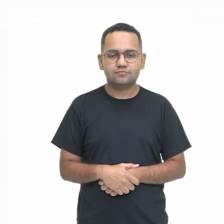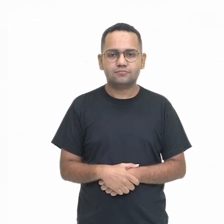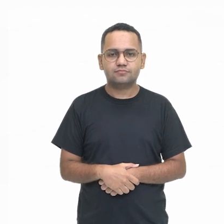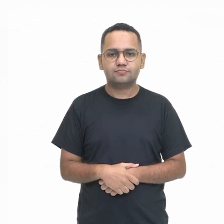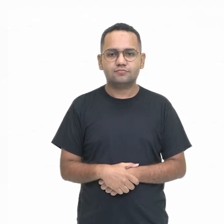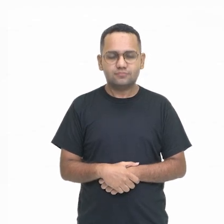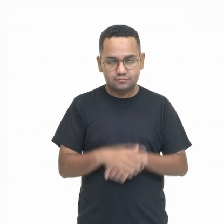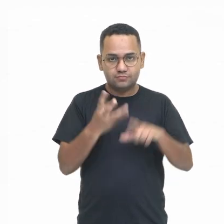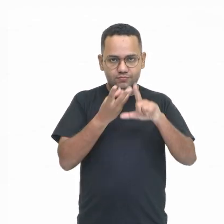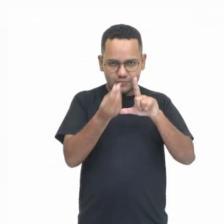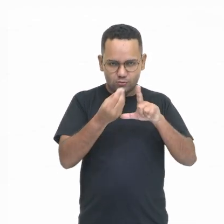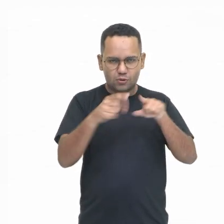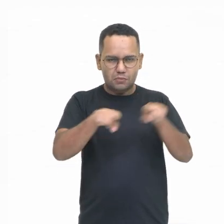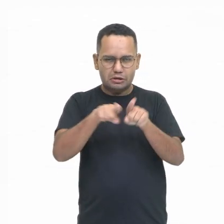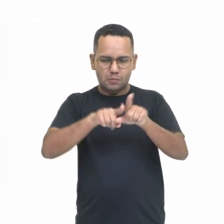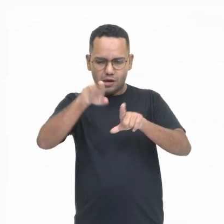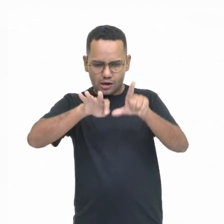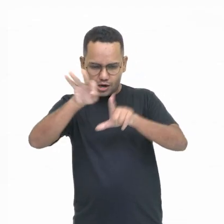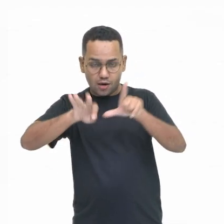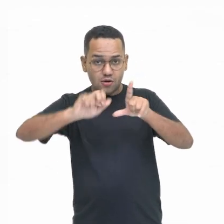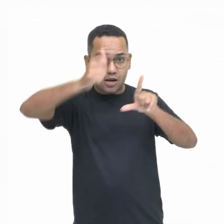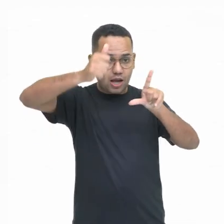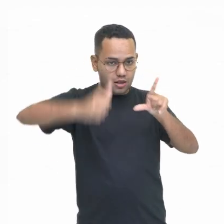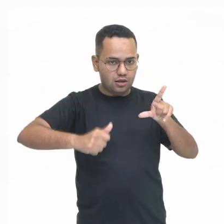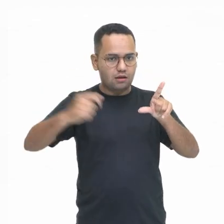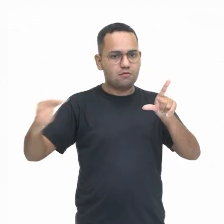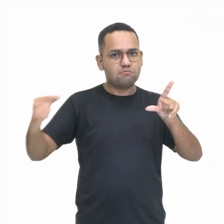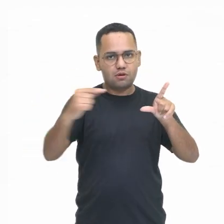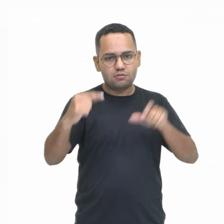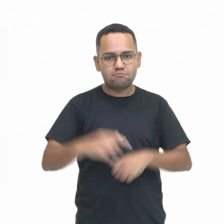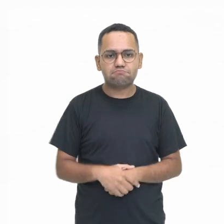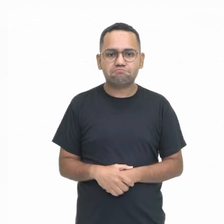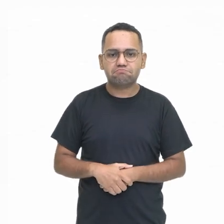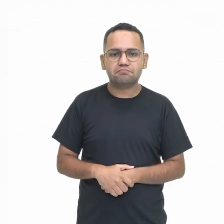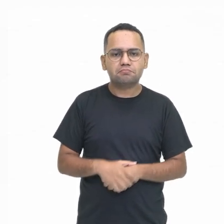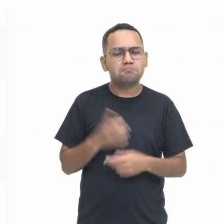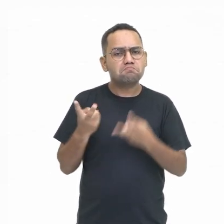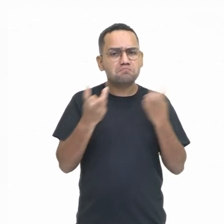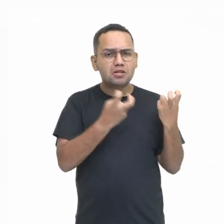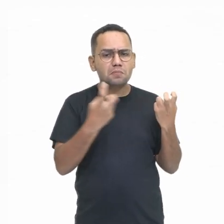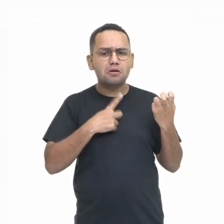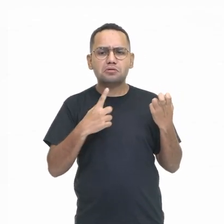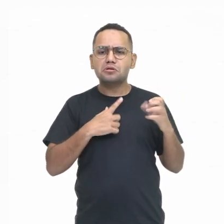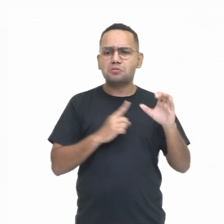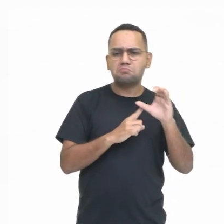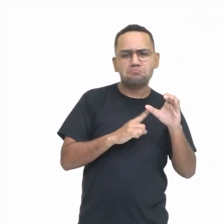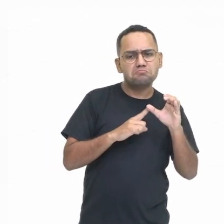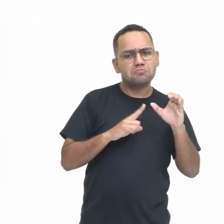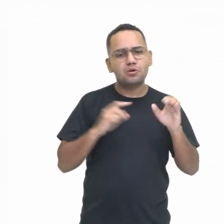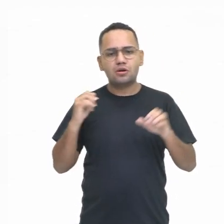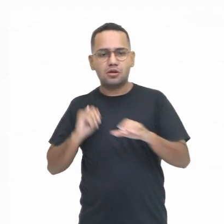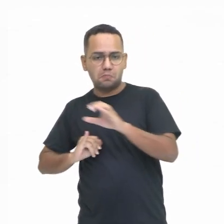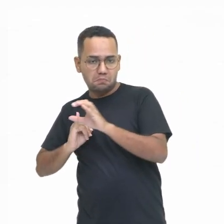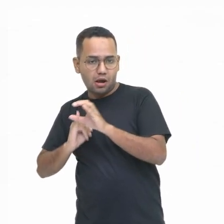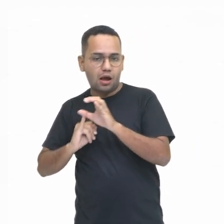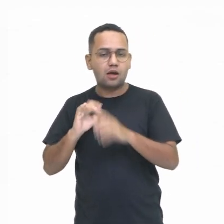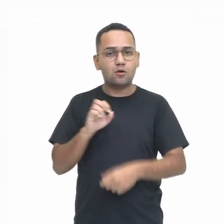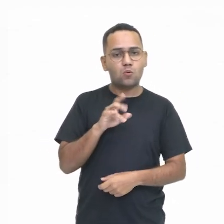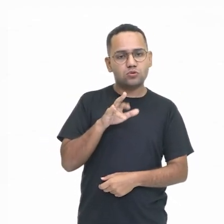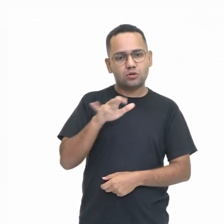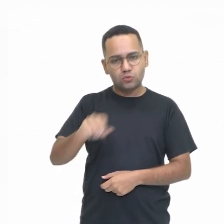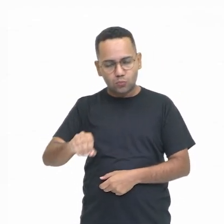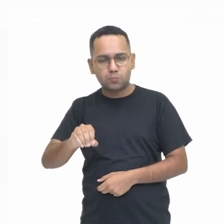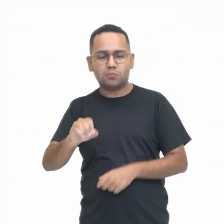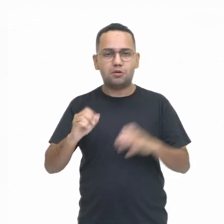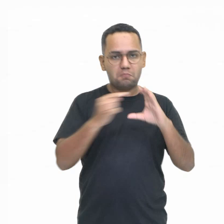Análise das representações algébricas e gráficas de funções, identificando o domínio de validade, imagem,